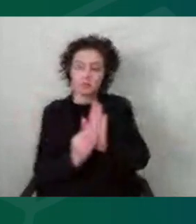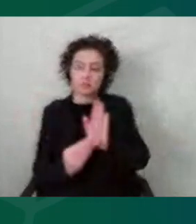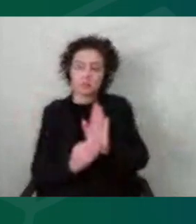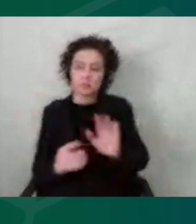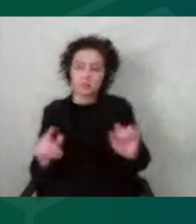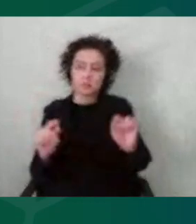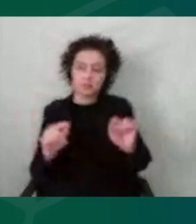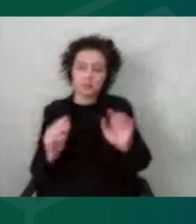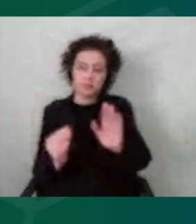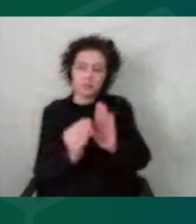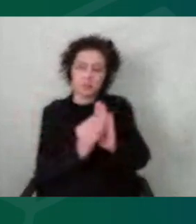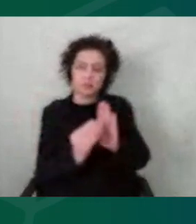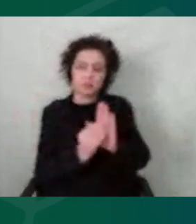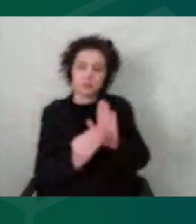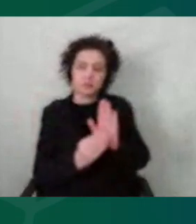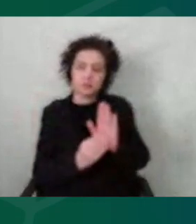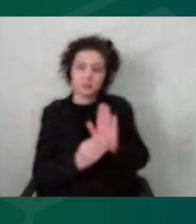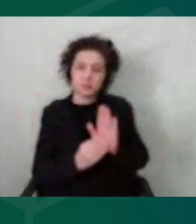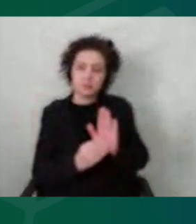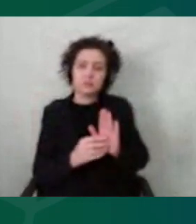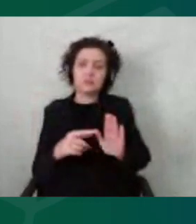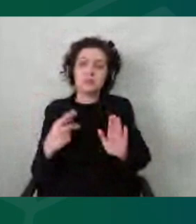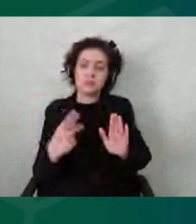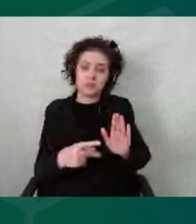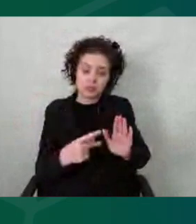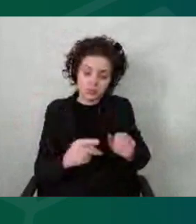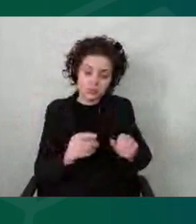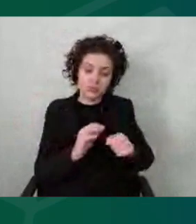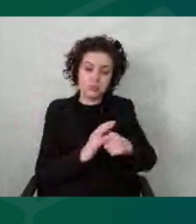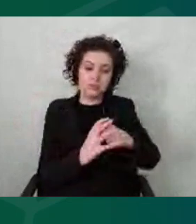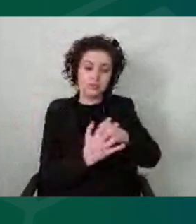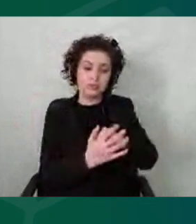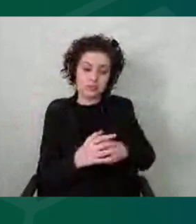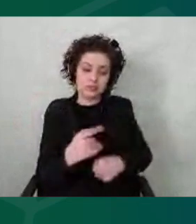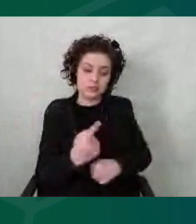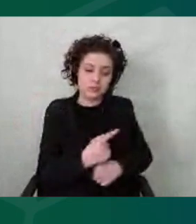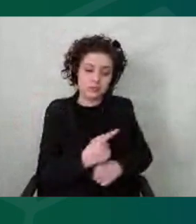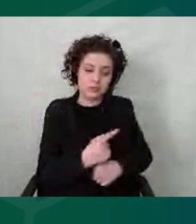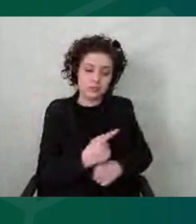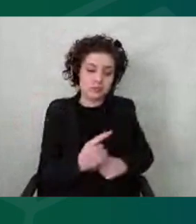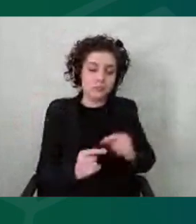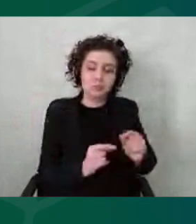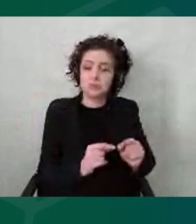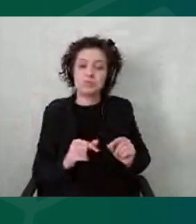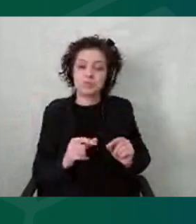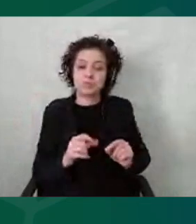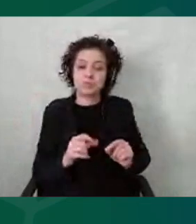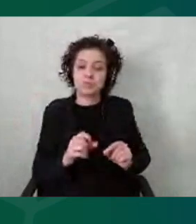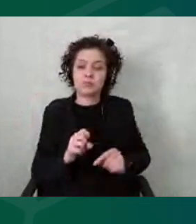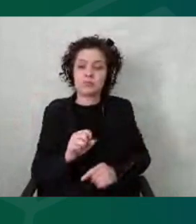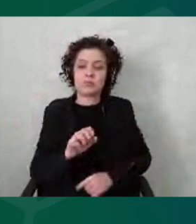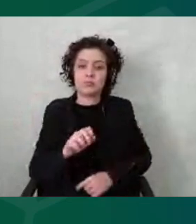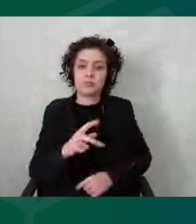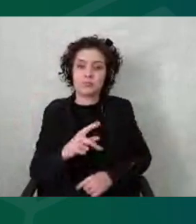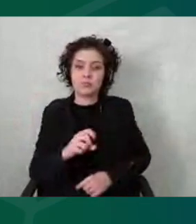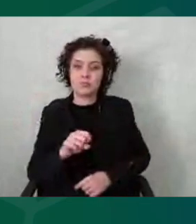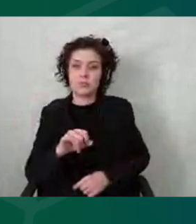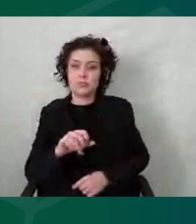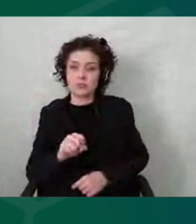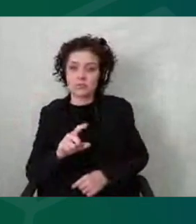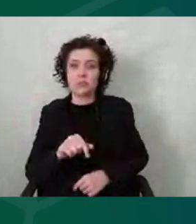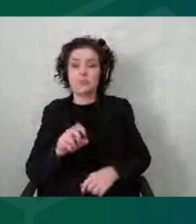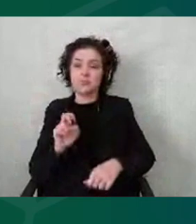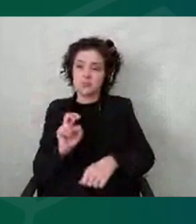efetivamente, na Covid-19, nós estávamos diante de uma sepsis viral. E aqui vocês observam